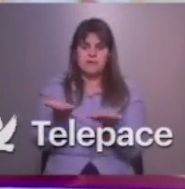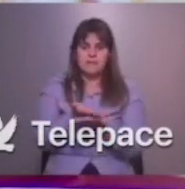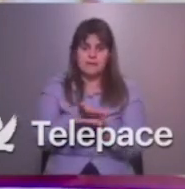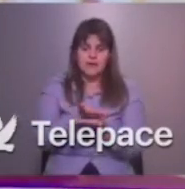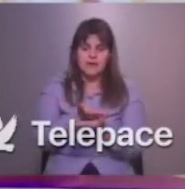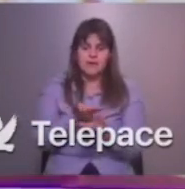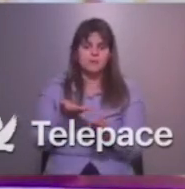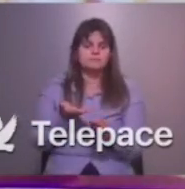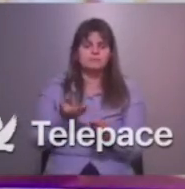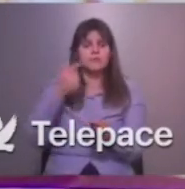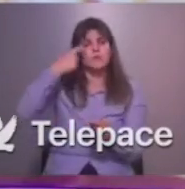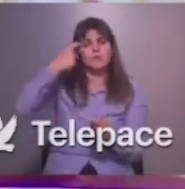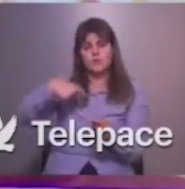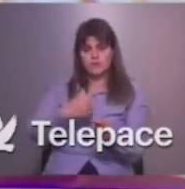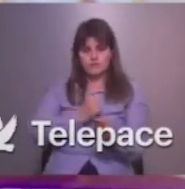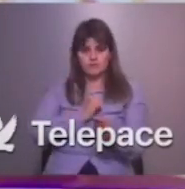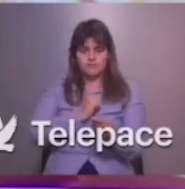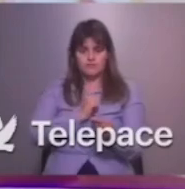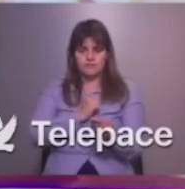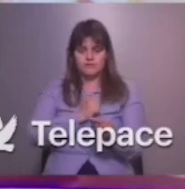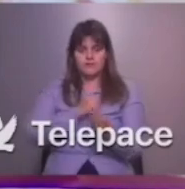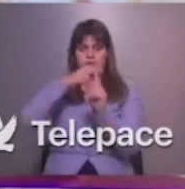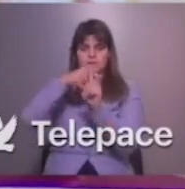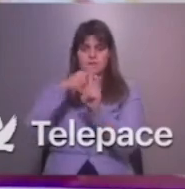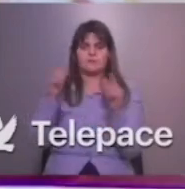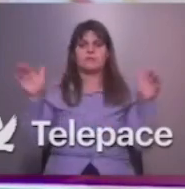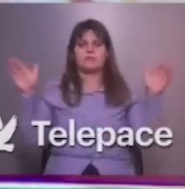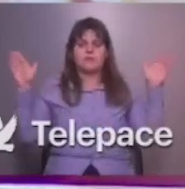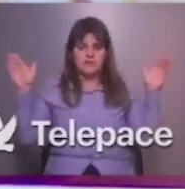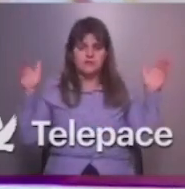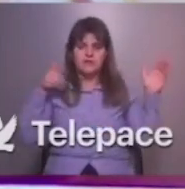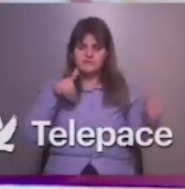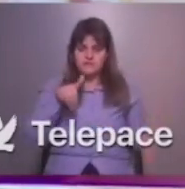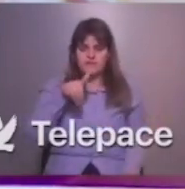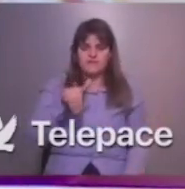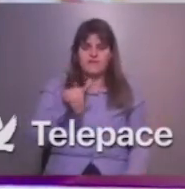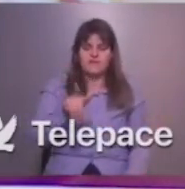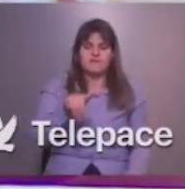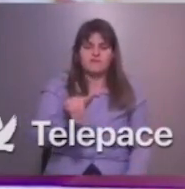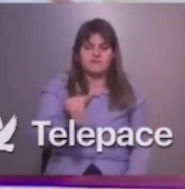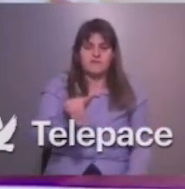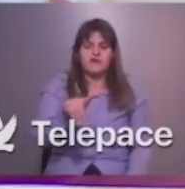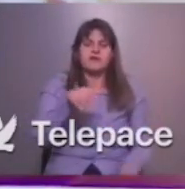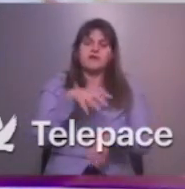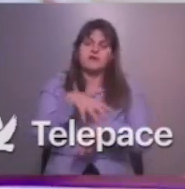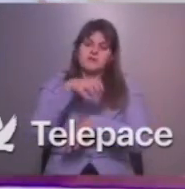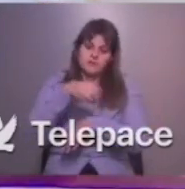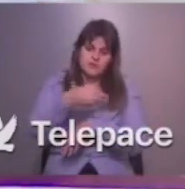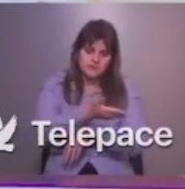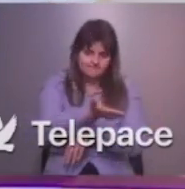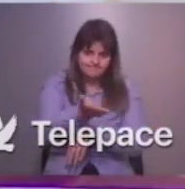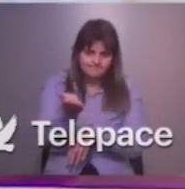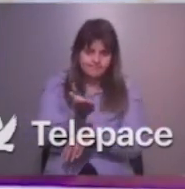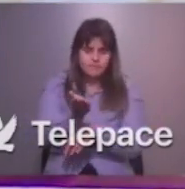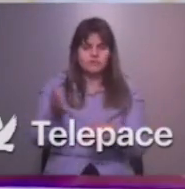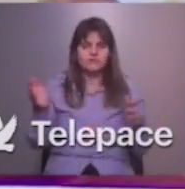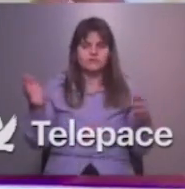omnes, hoc est in corpus meum, quod pro vobis